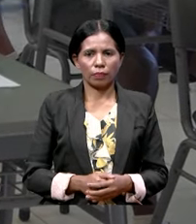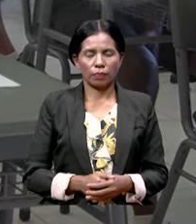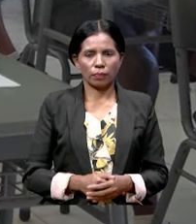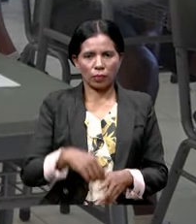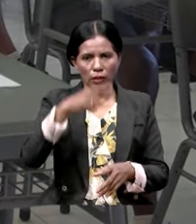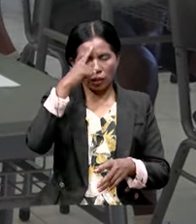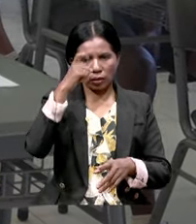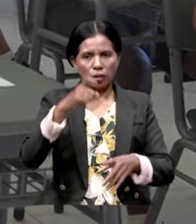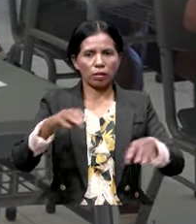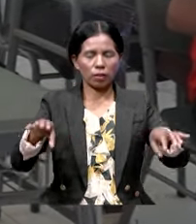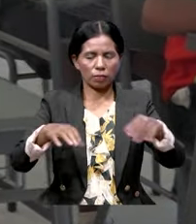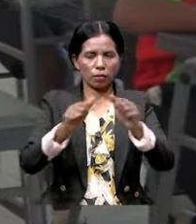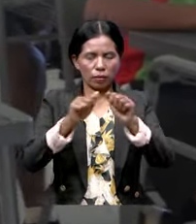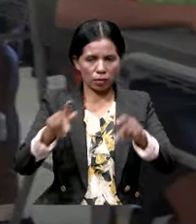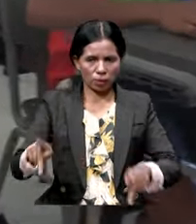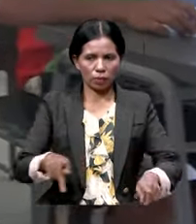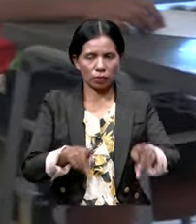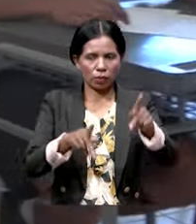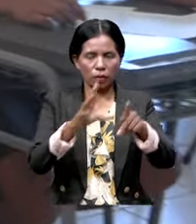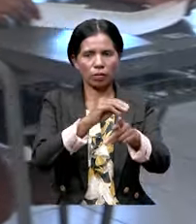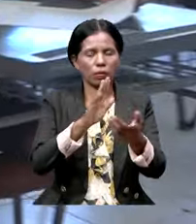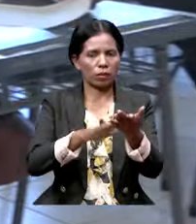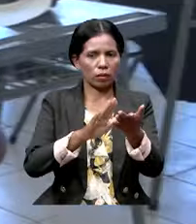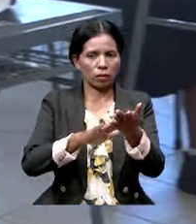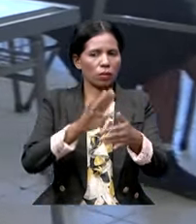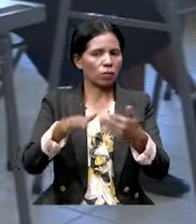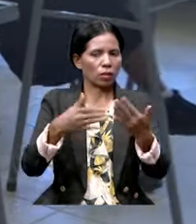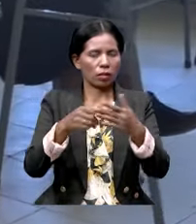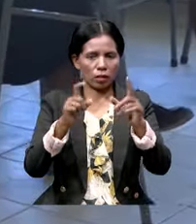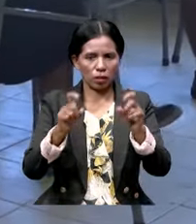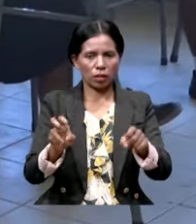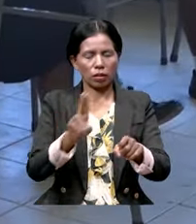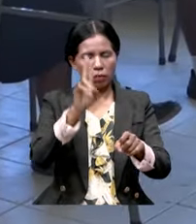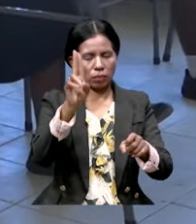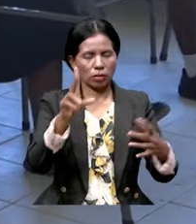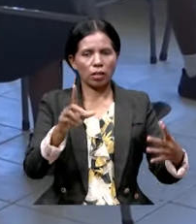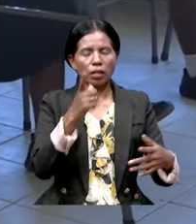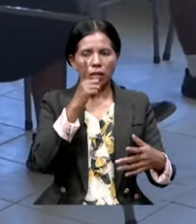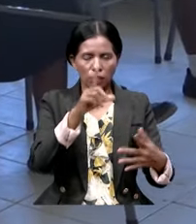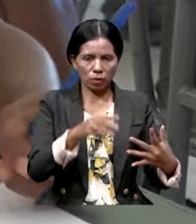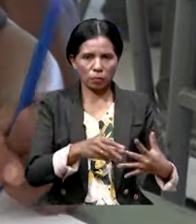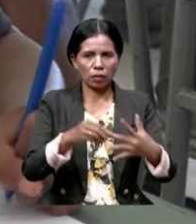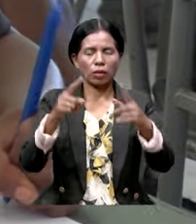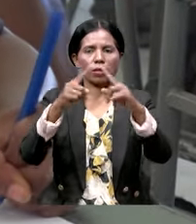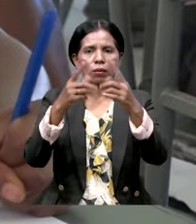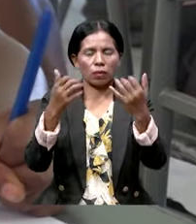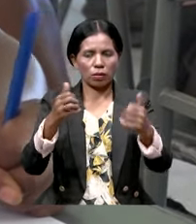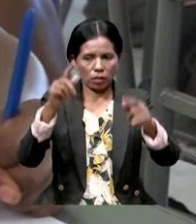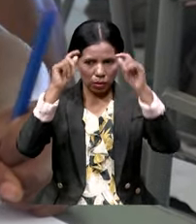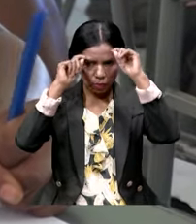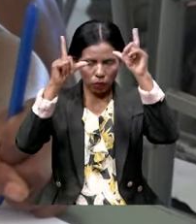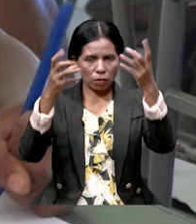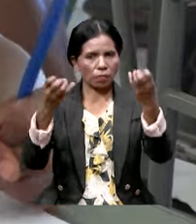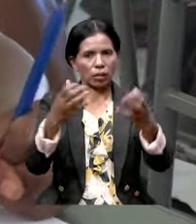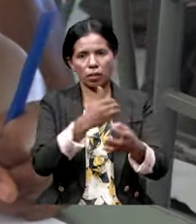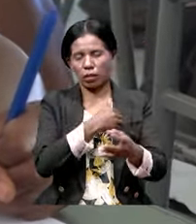Tambane Serviço Administração Pública no Escola Sirahotu tem que usa lian oficial. Mas bem, to ohi lorong Timor-Ambarak sidauk